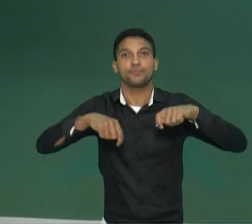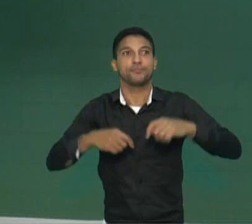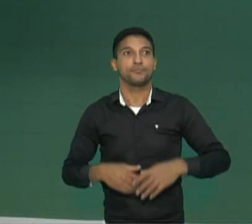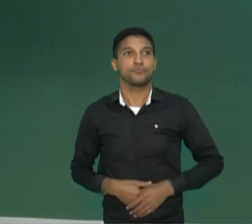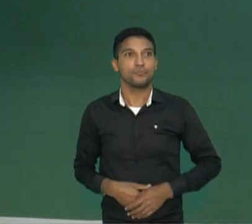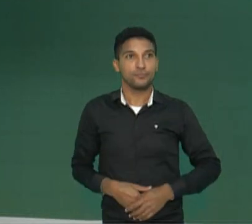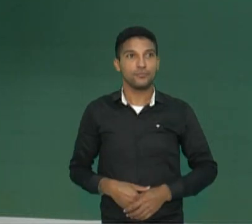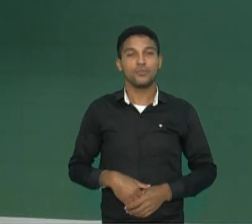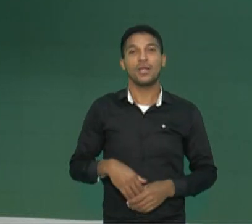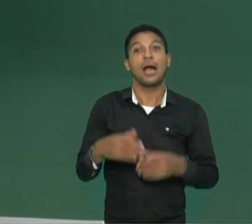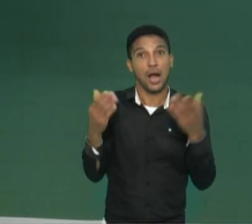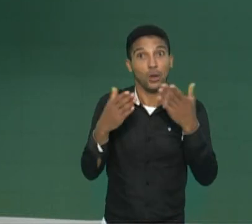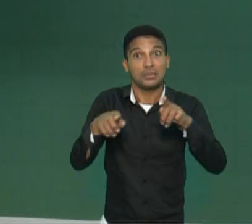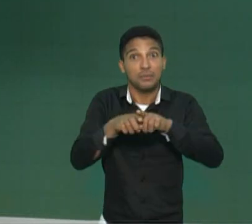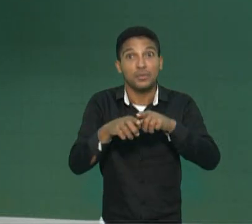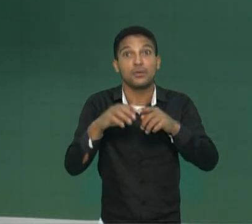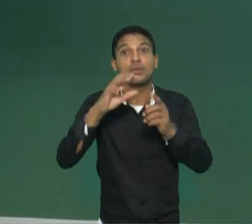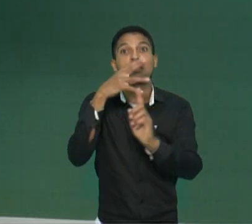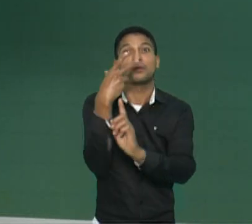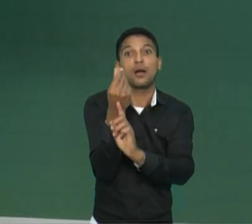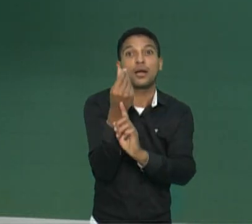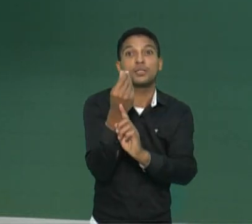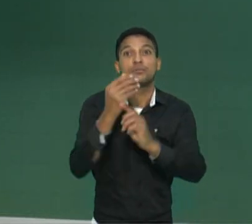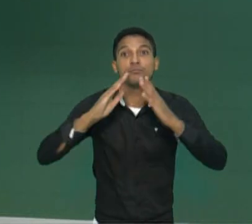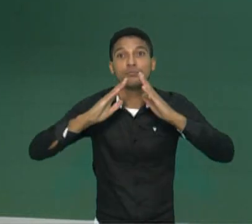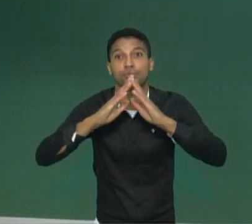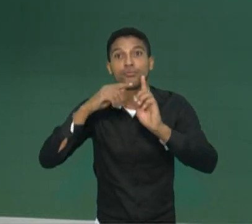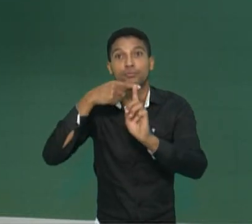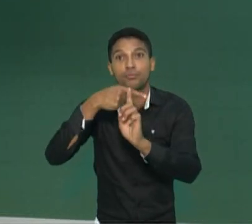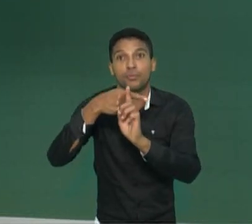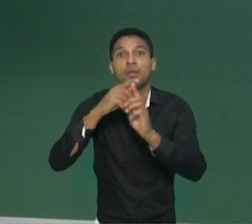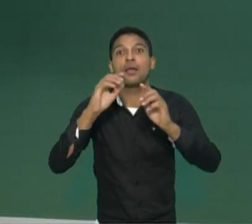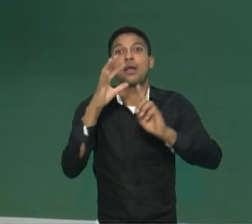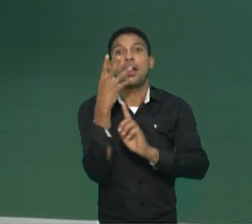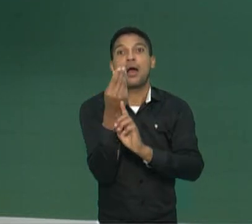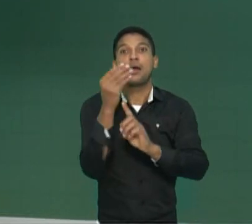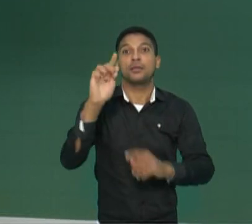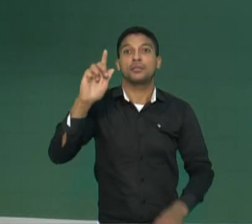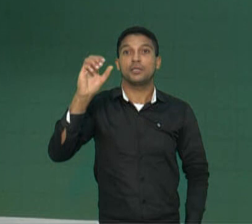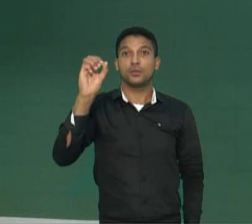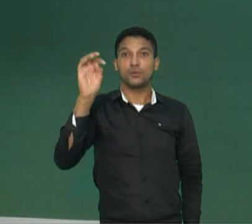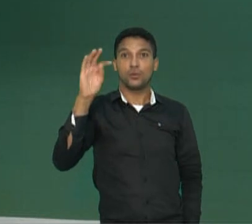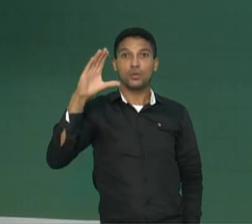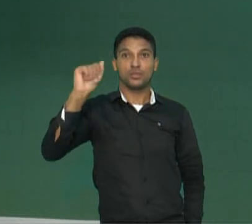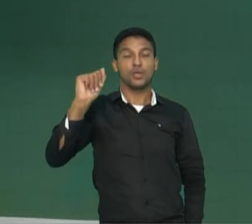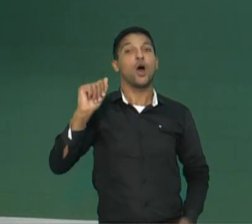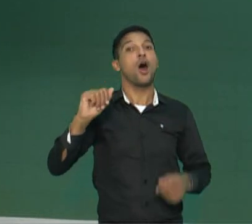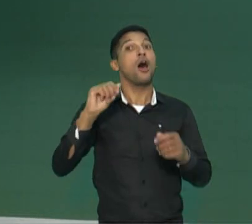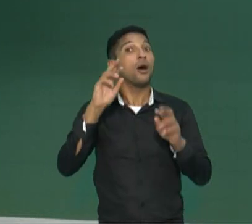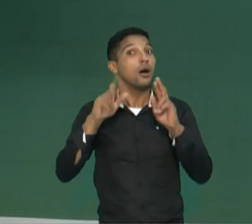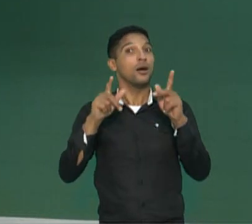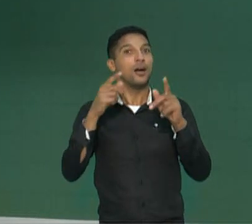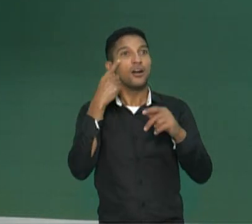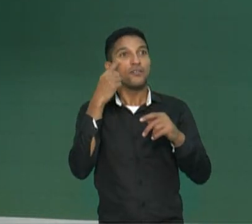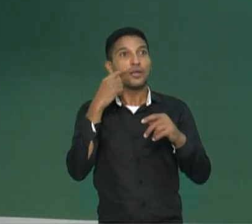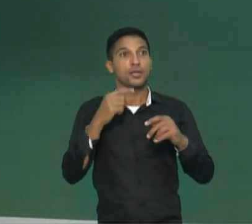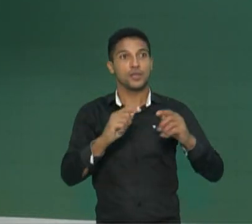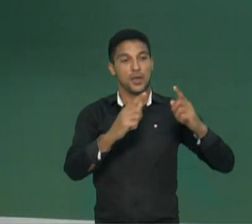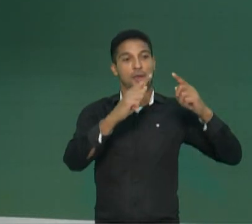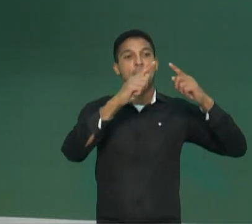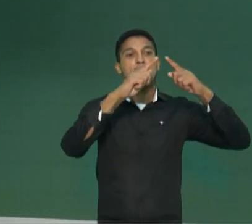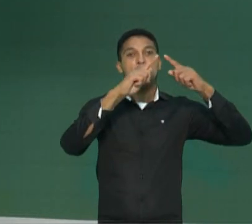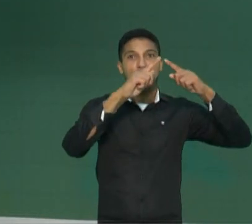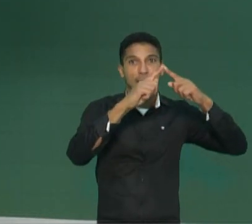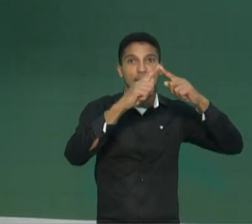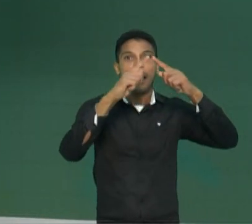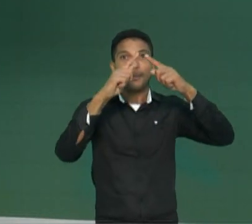vinham, aí atrapalhavam a missa, né? Aí eles já fizeram as 3 naves da igreja. São os 3 corredores que passavam